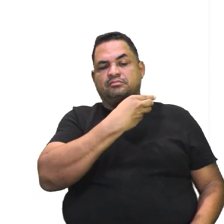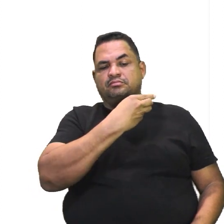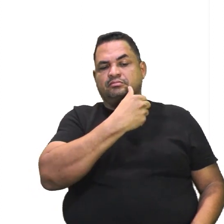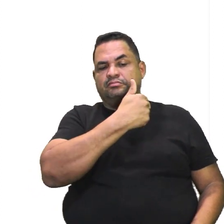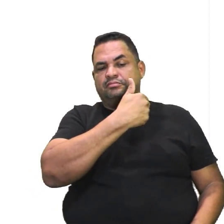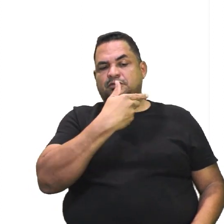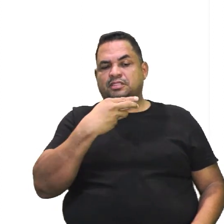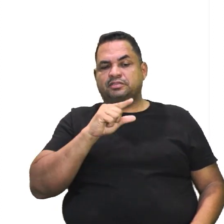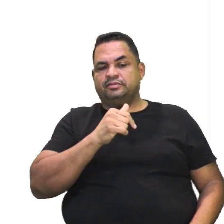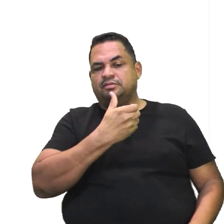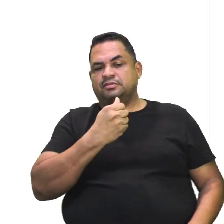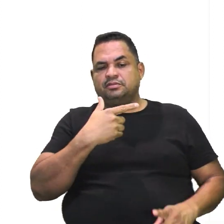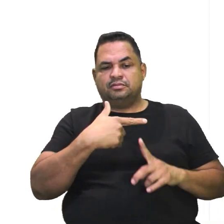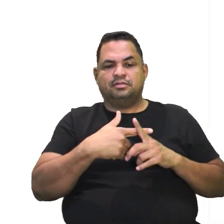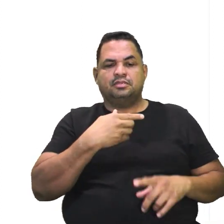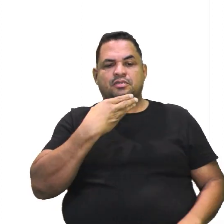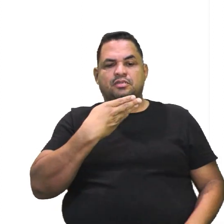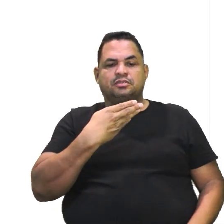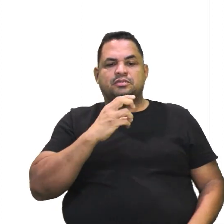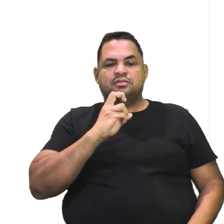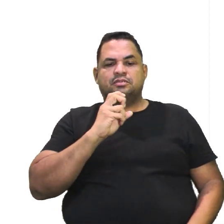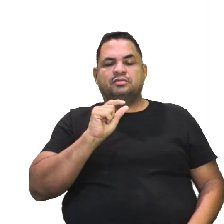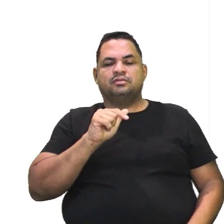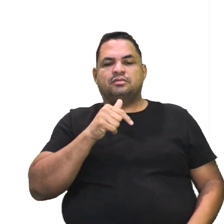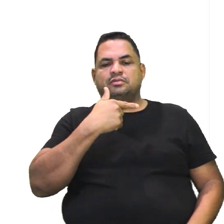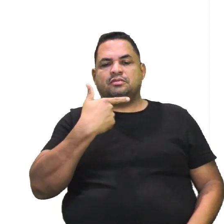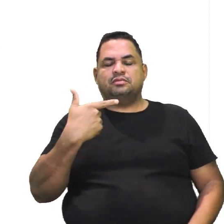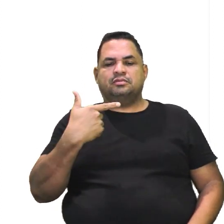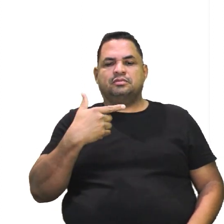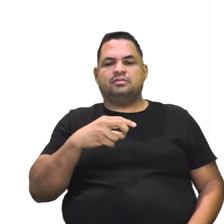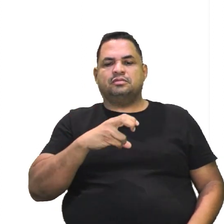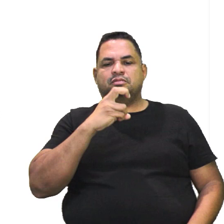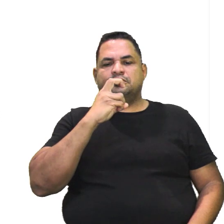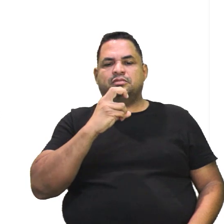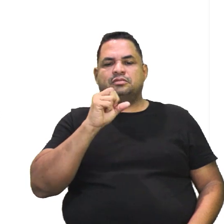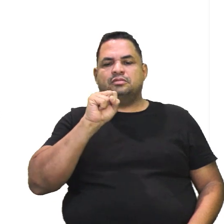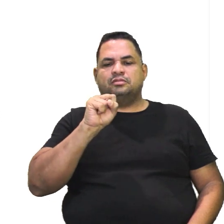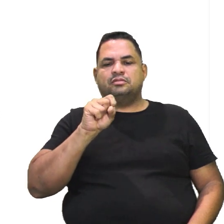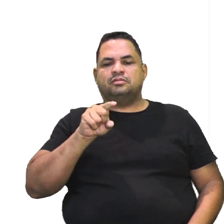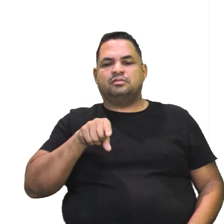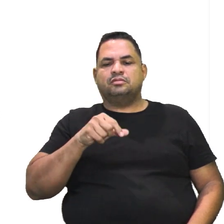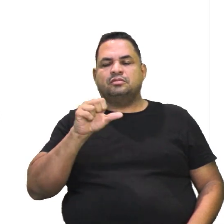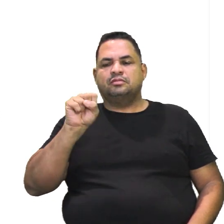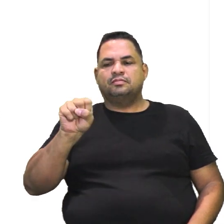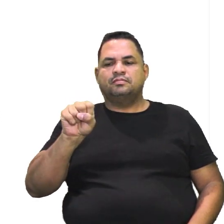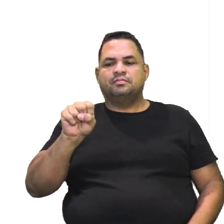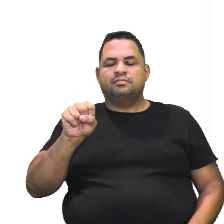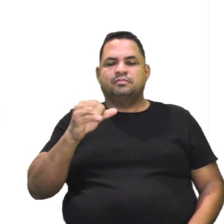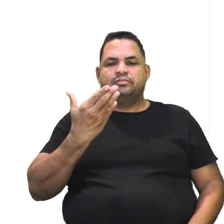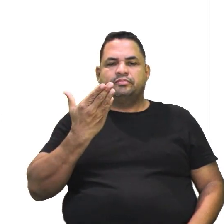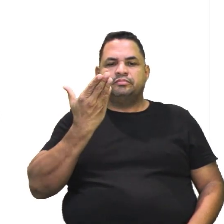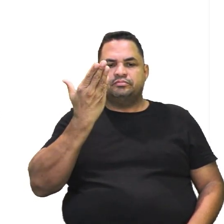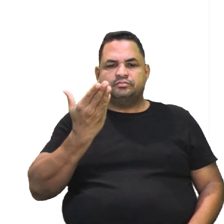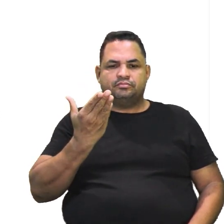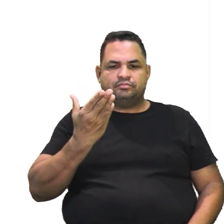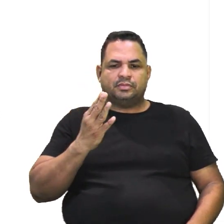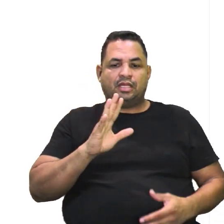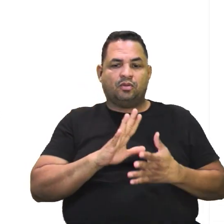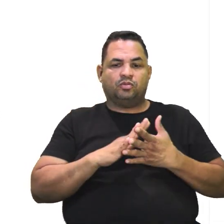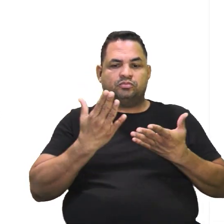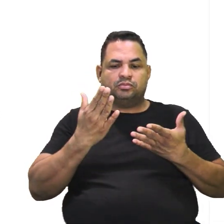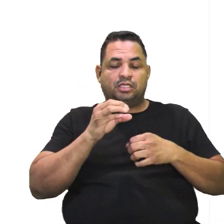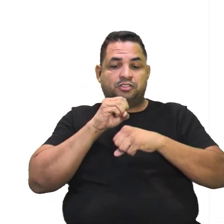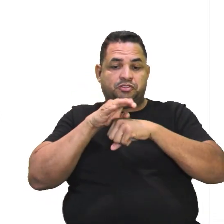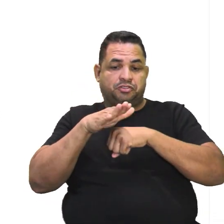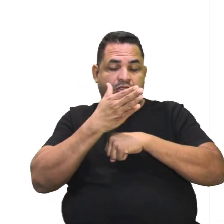13,6 mais 45,2. Isso vai dar 58,8. E aqui que nós vamos dar o pulo do